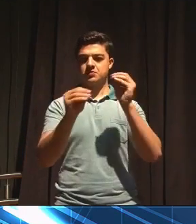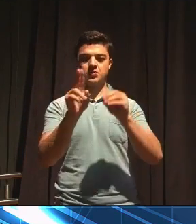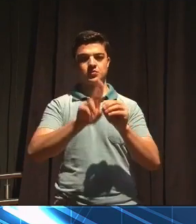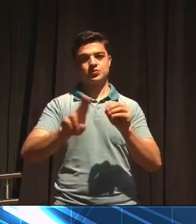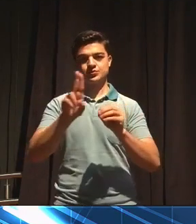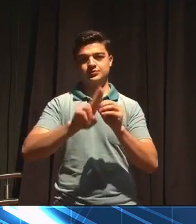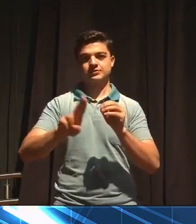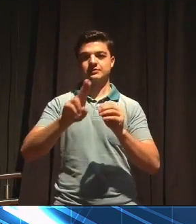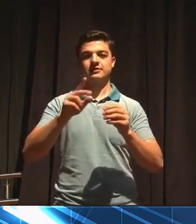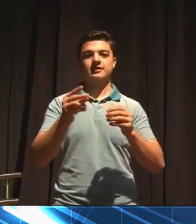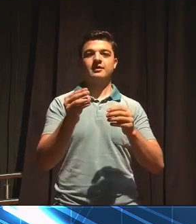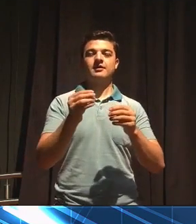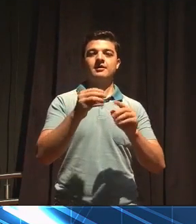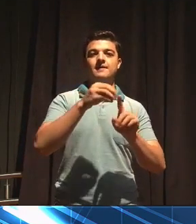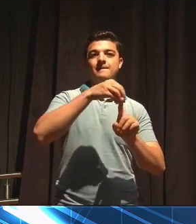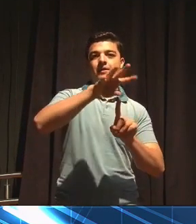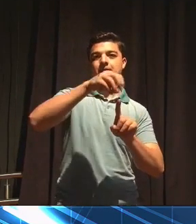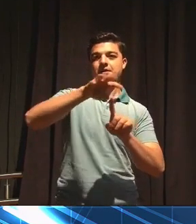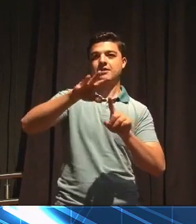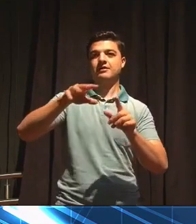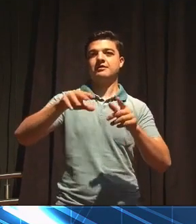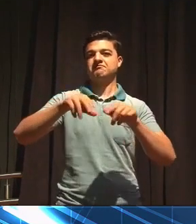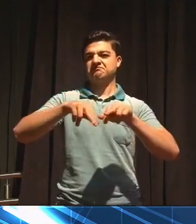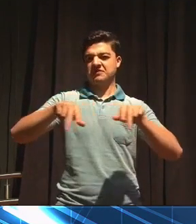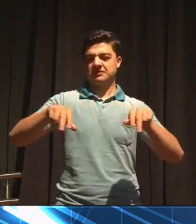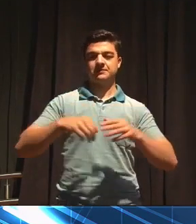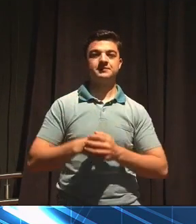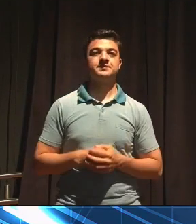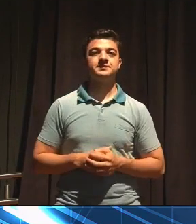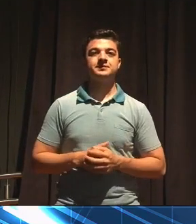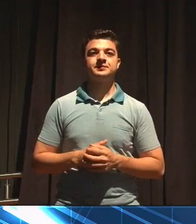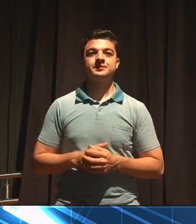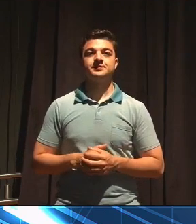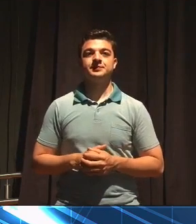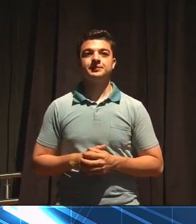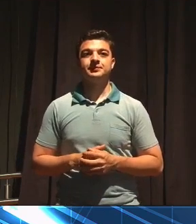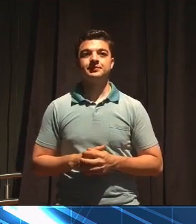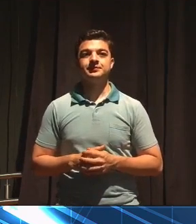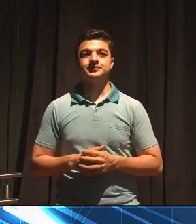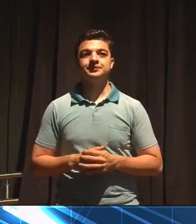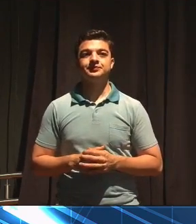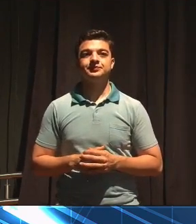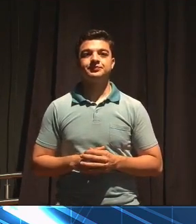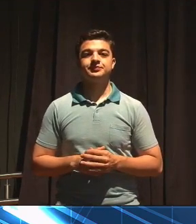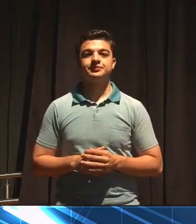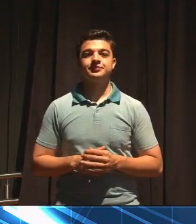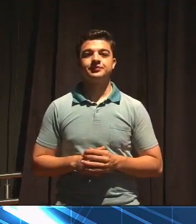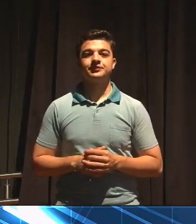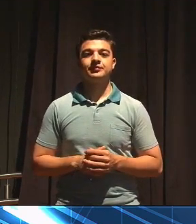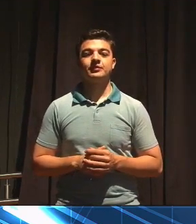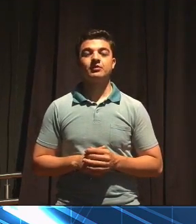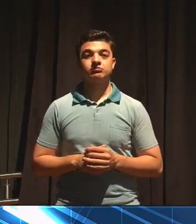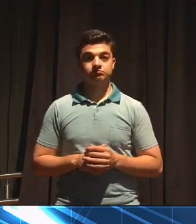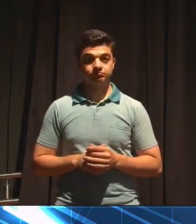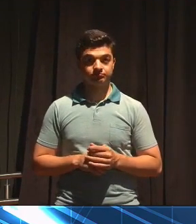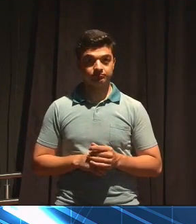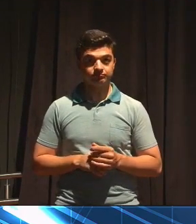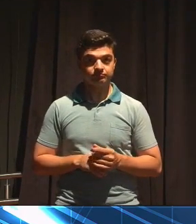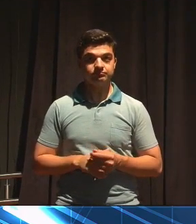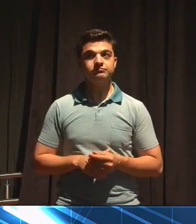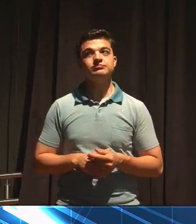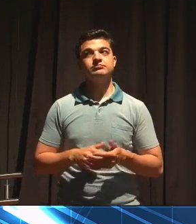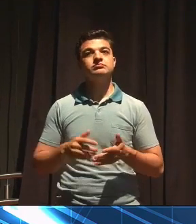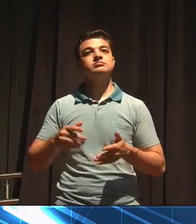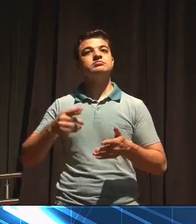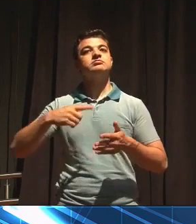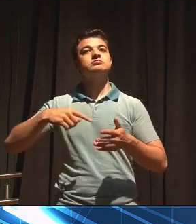de microserviços, CI/CD, e, consequentemente, a ideia aqui era fazer escalar o negócio. O business estava pedindo para a